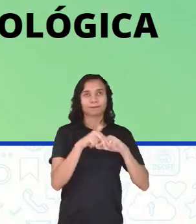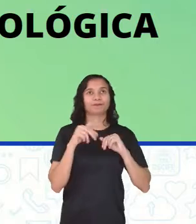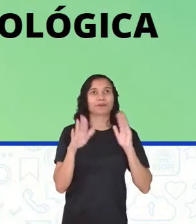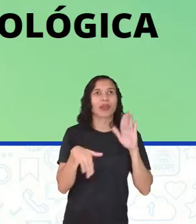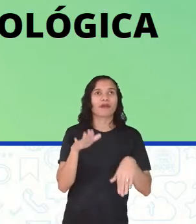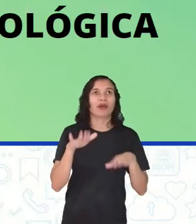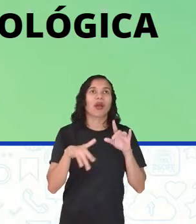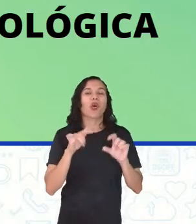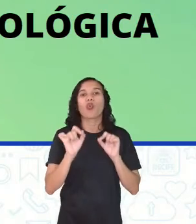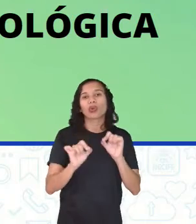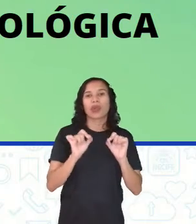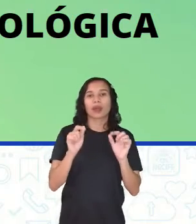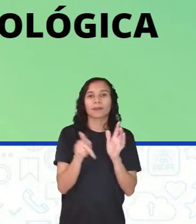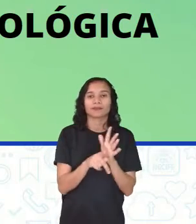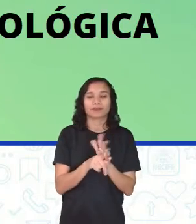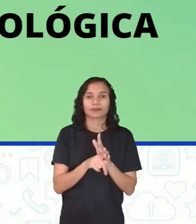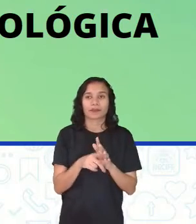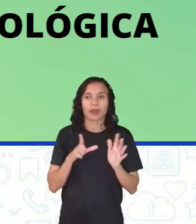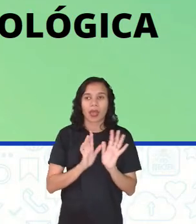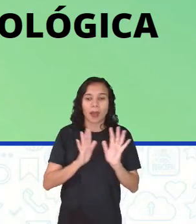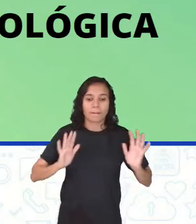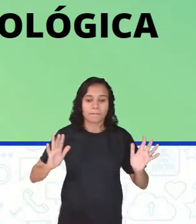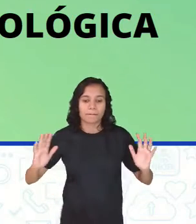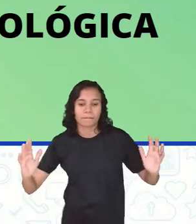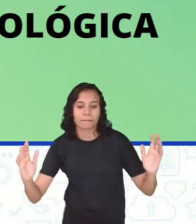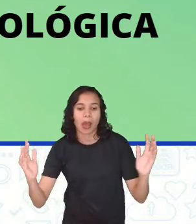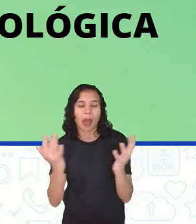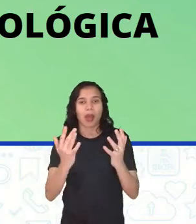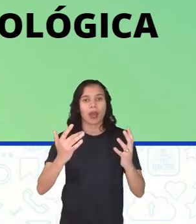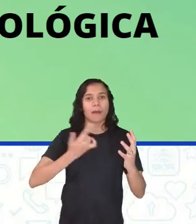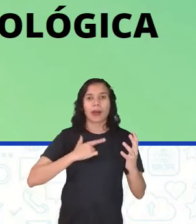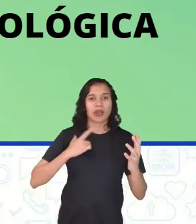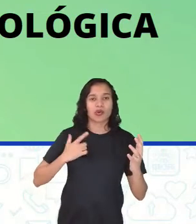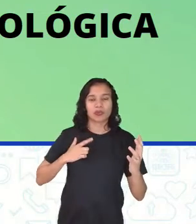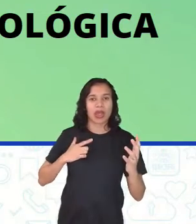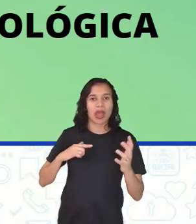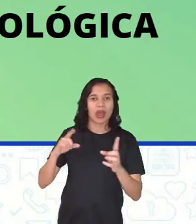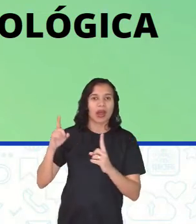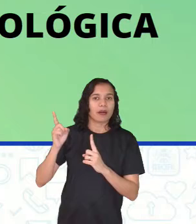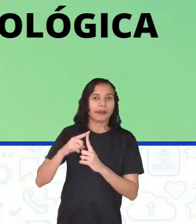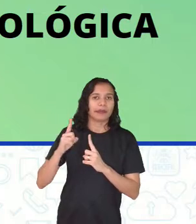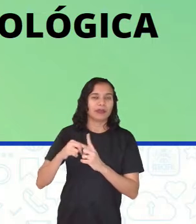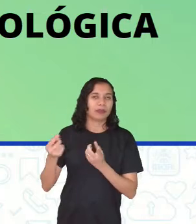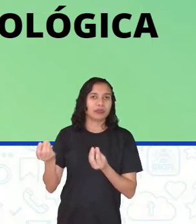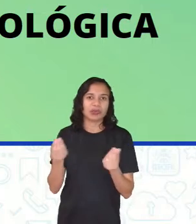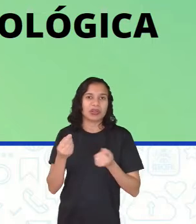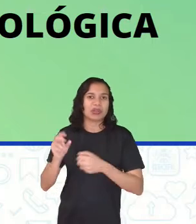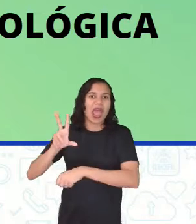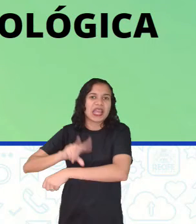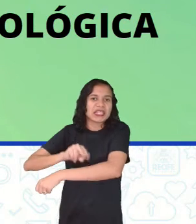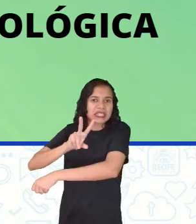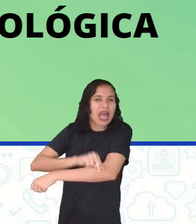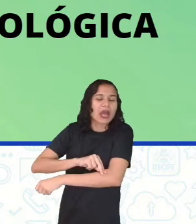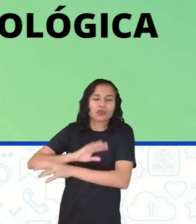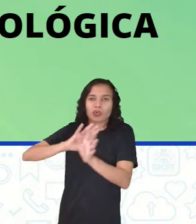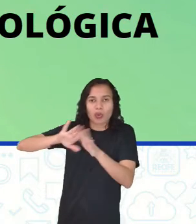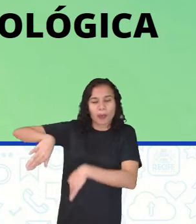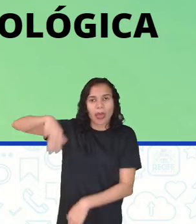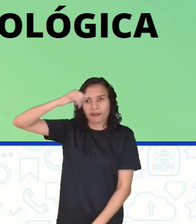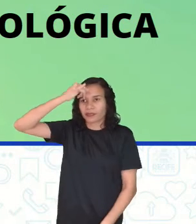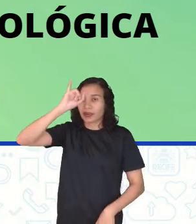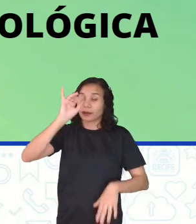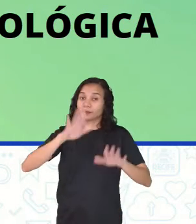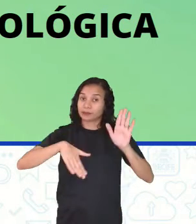quê? É colocar telas para que não chegue nenhum tipo de insetos. Às